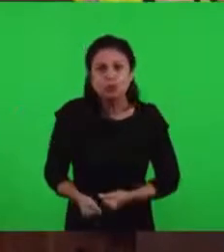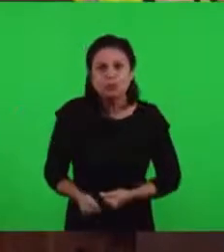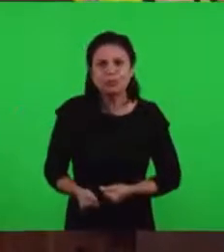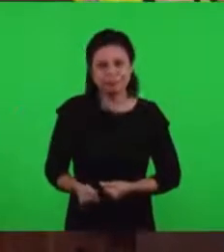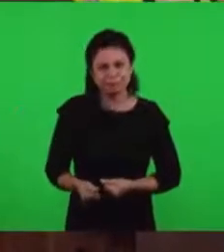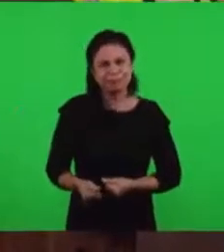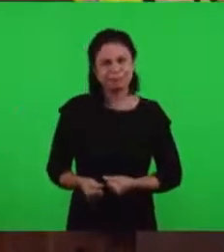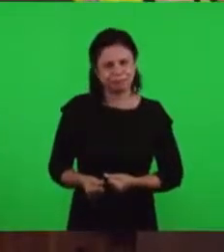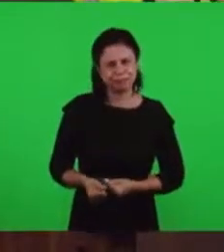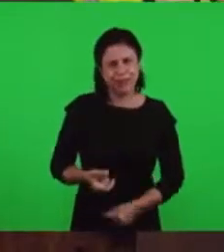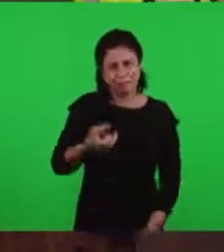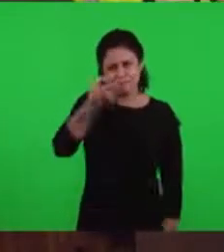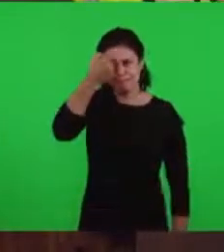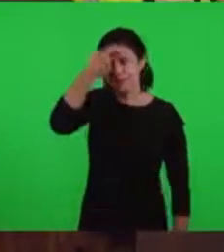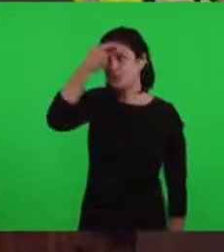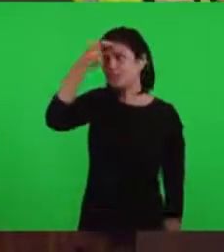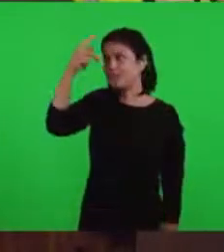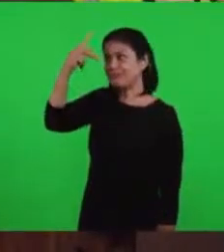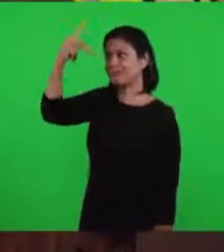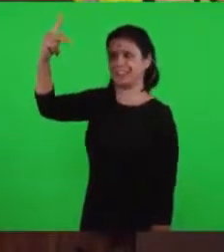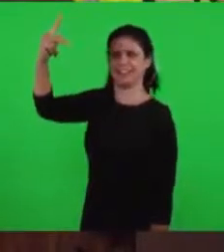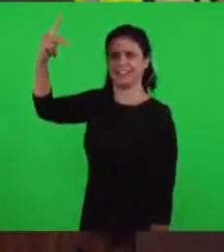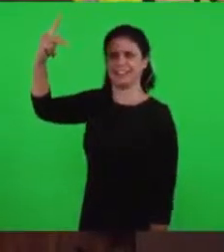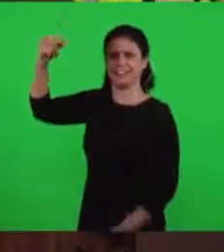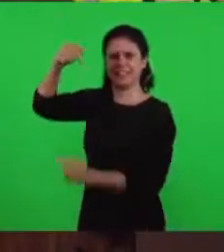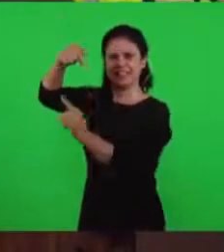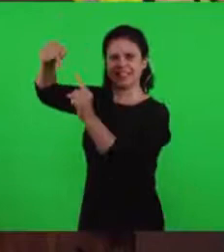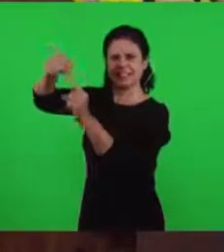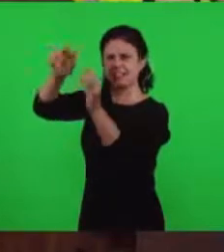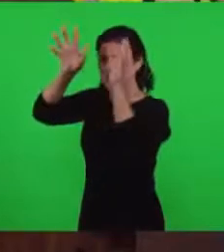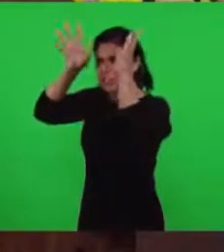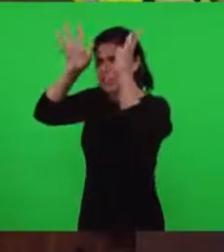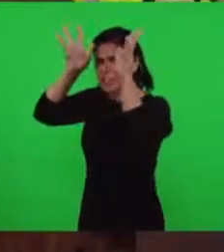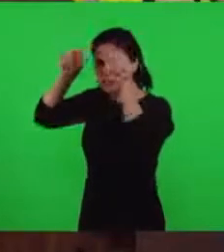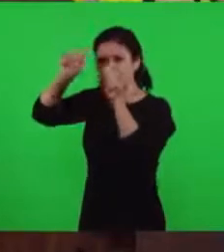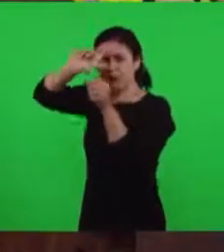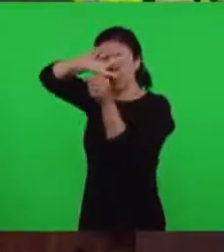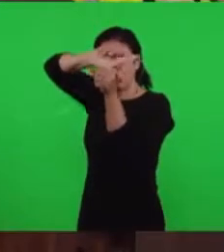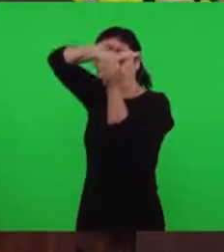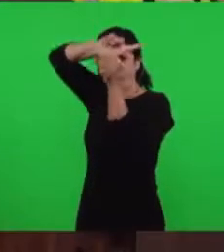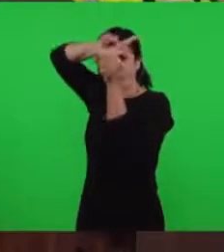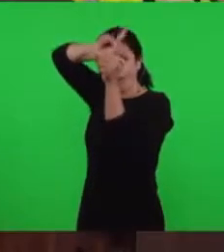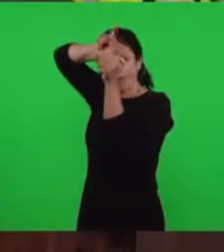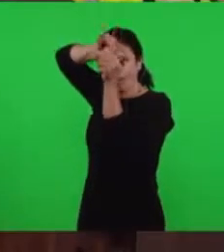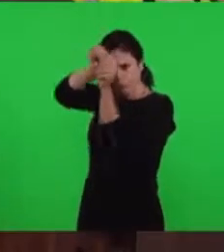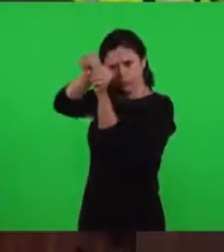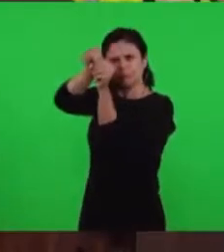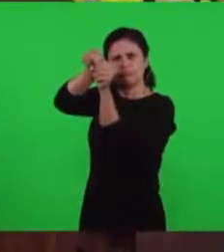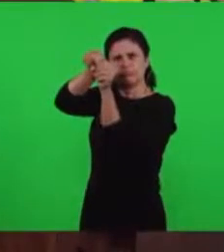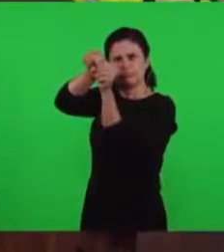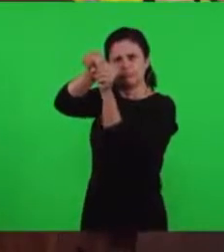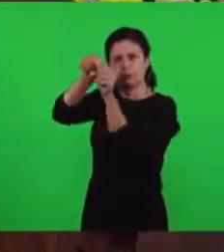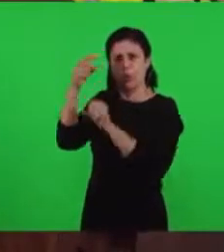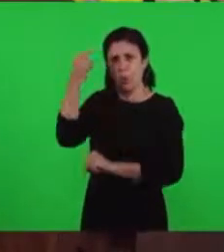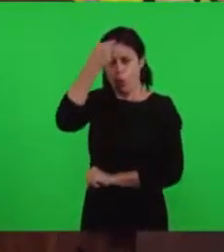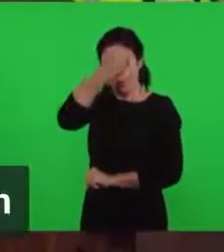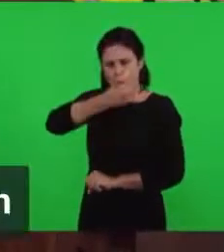somente em tudo isso está aqui seu rosto